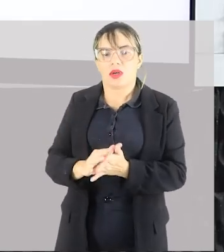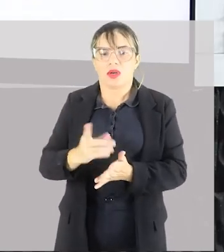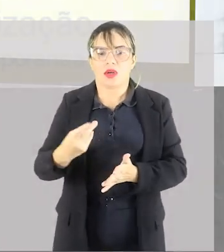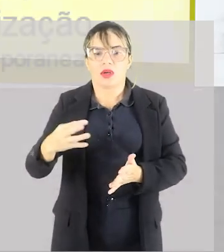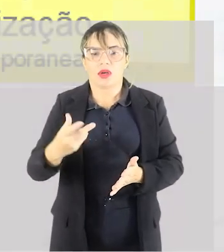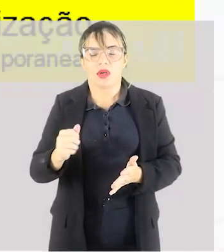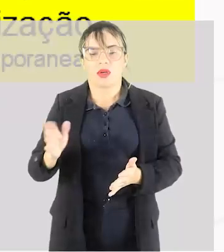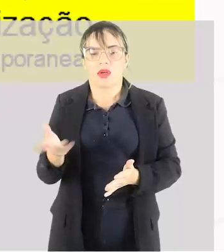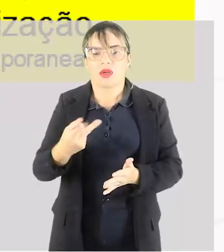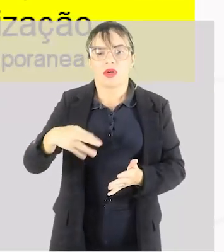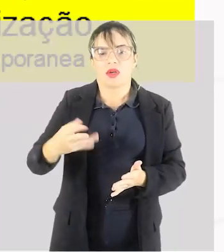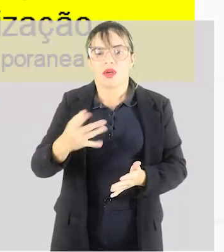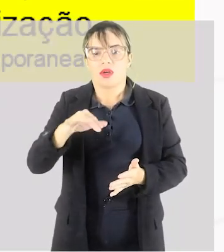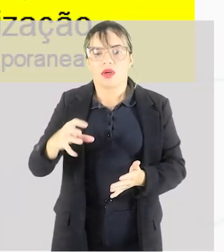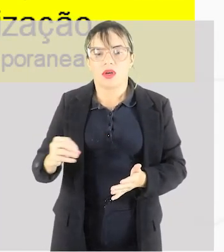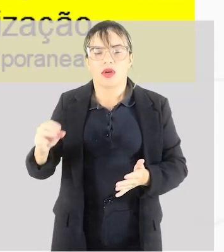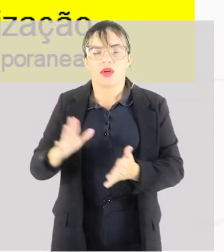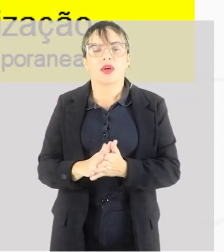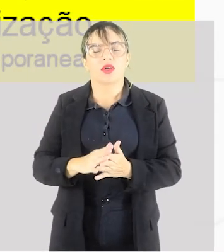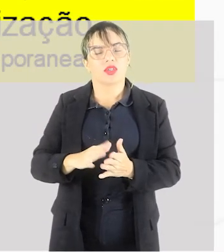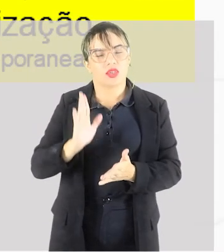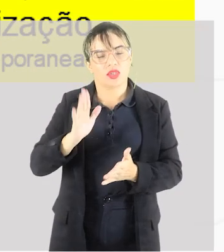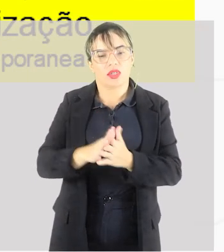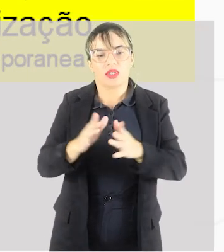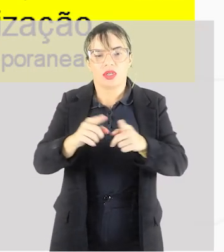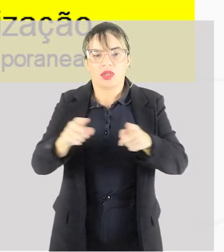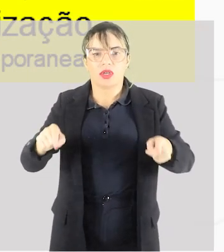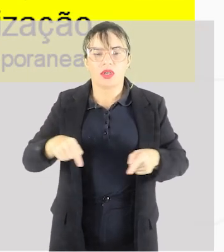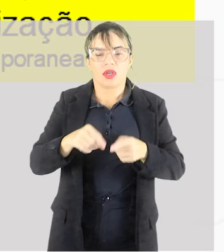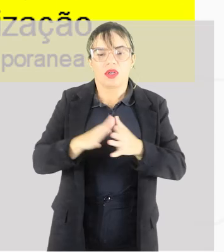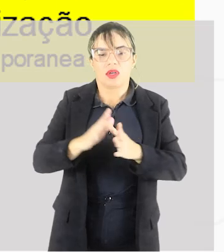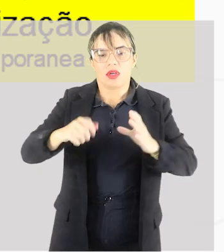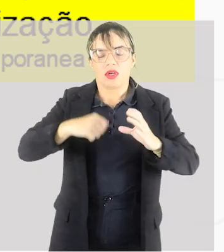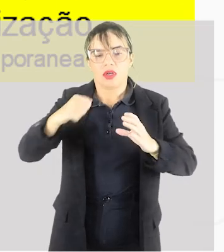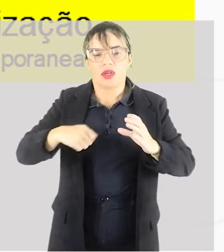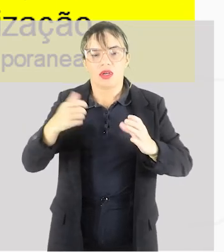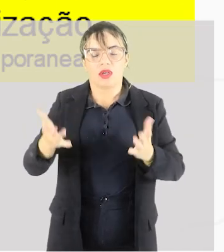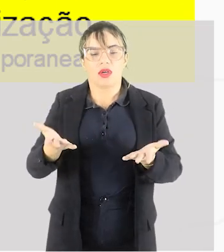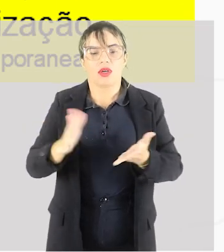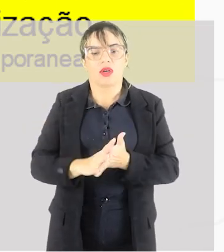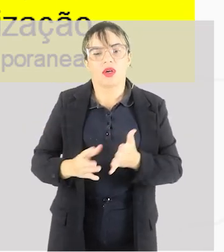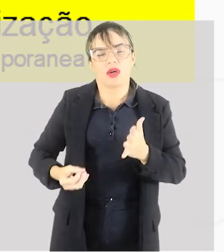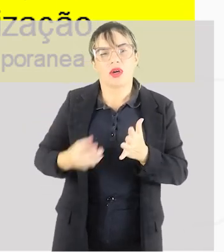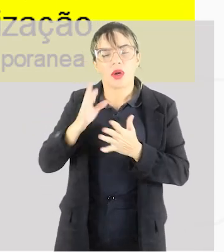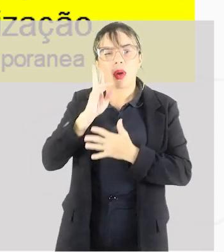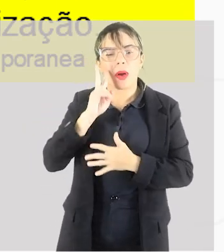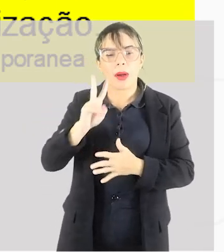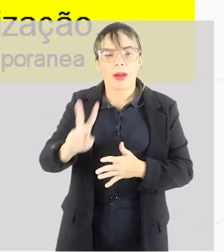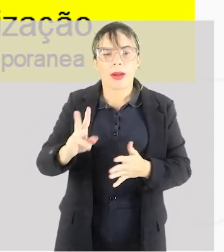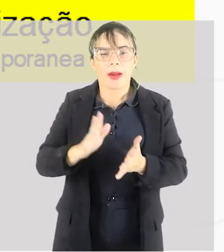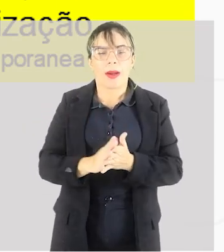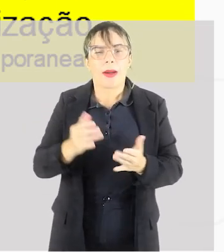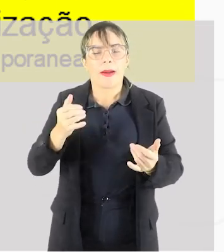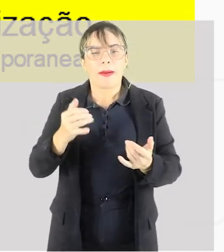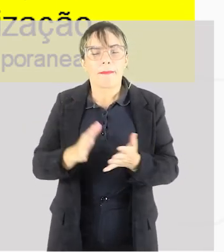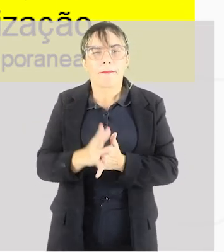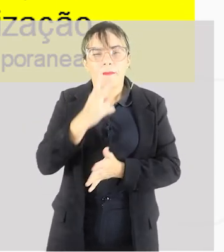aqui no estúdio sobre a obra dela que eu vi ao vivo, deixou chocado. A gente olha, inicialmente